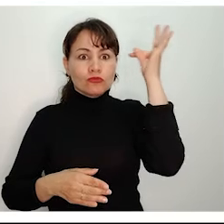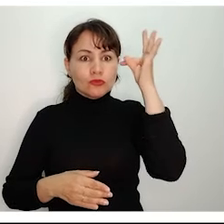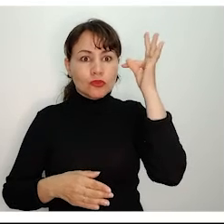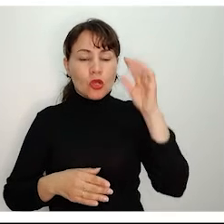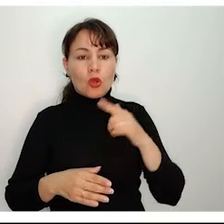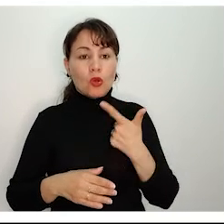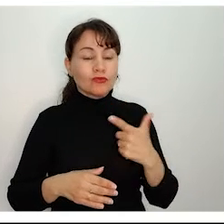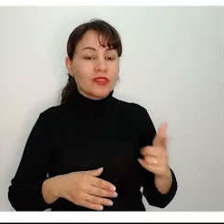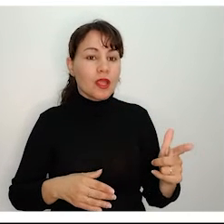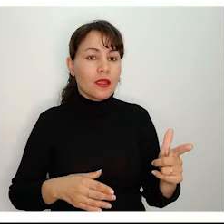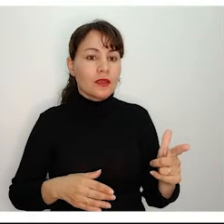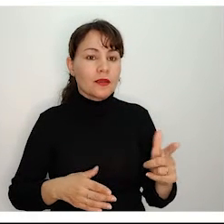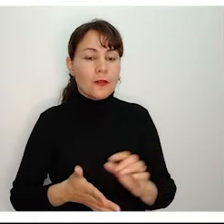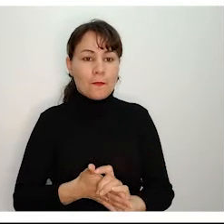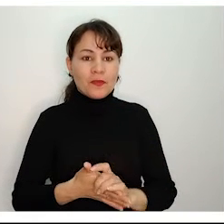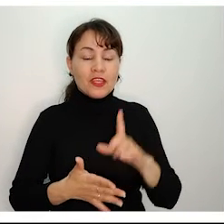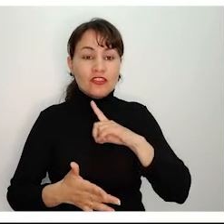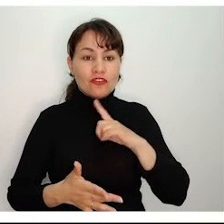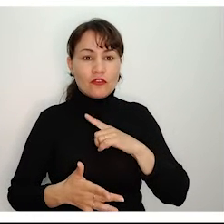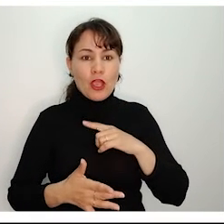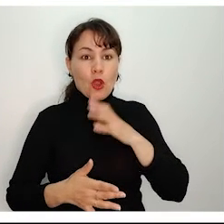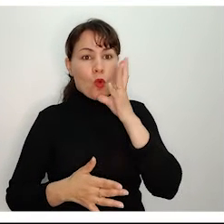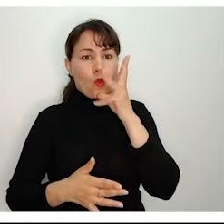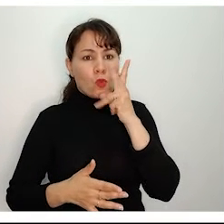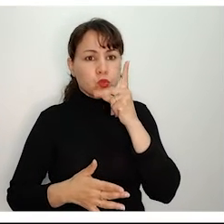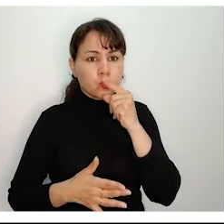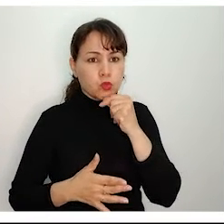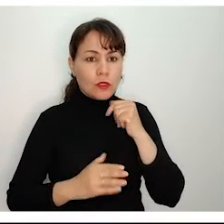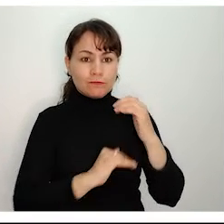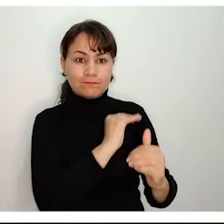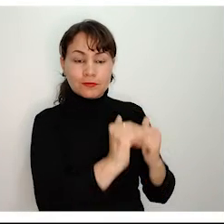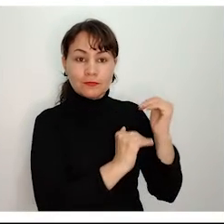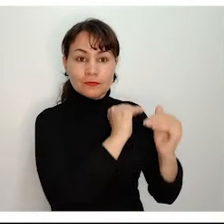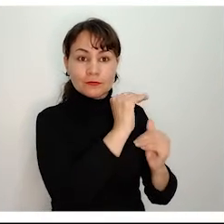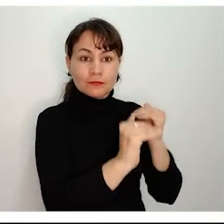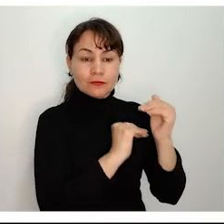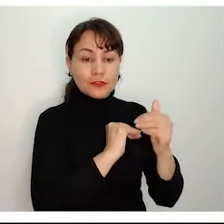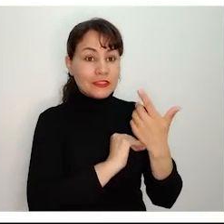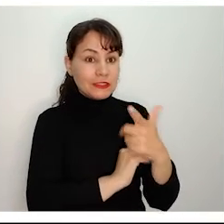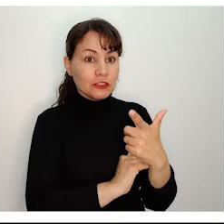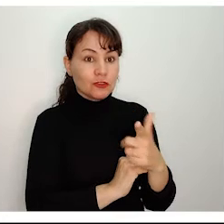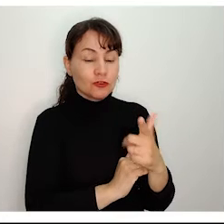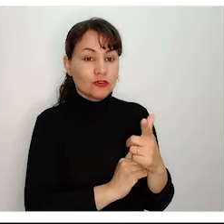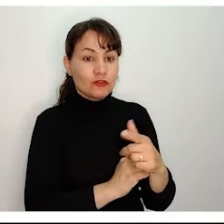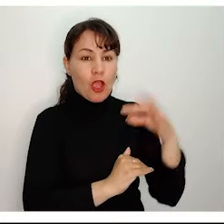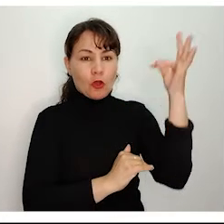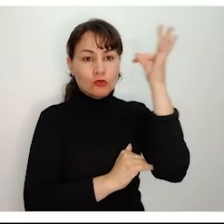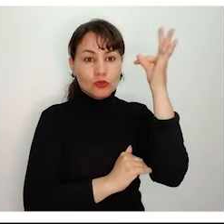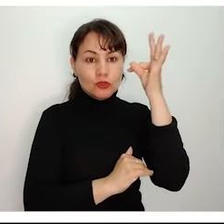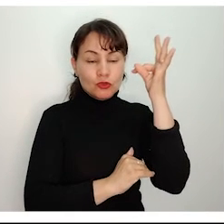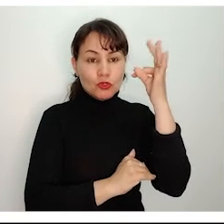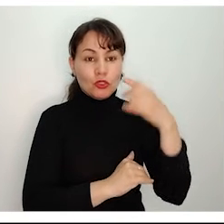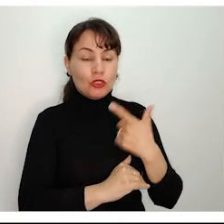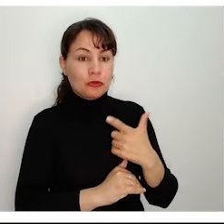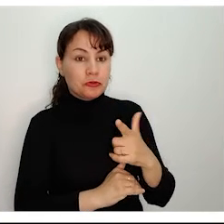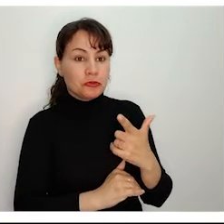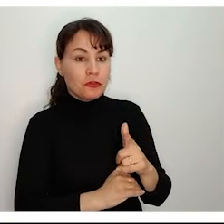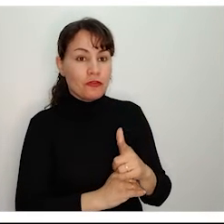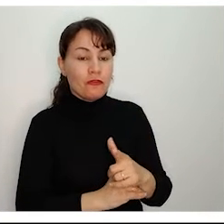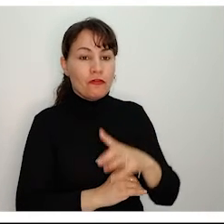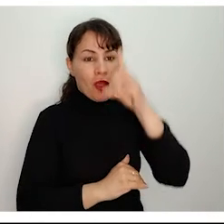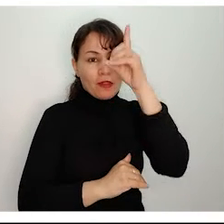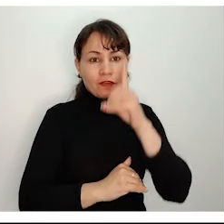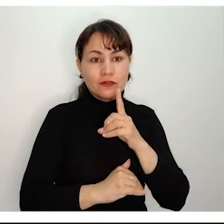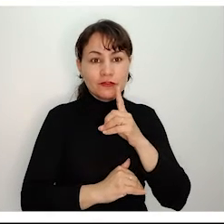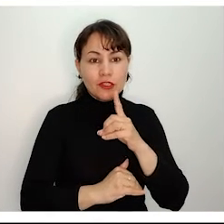ela um transtorno ou não. Se a criança estiver com um atraso no desenvolvimento e ela não tiver transtornos,